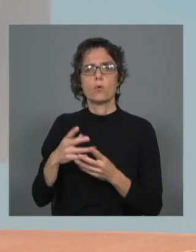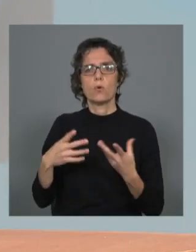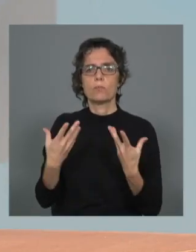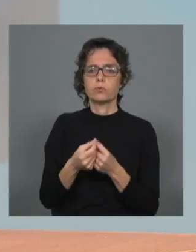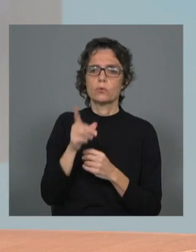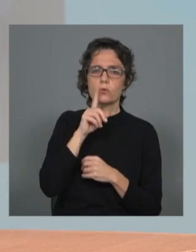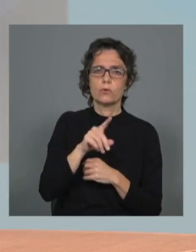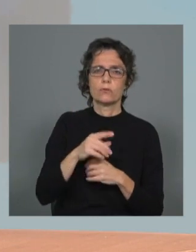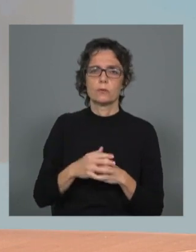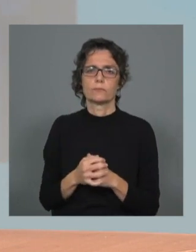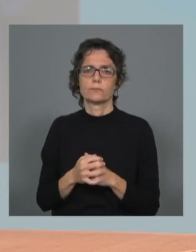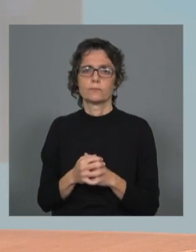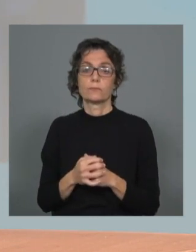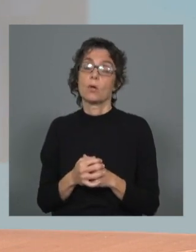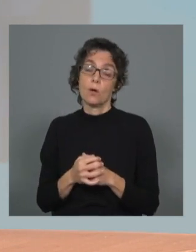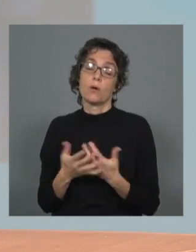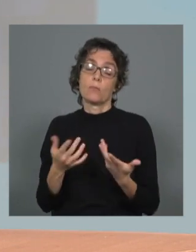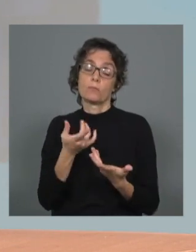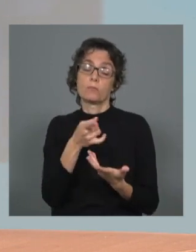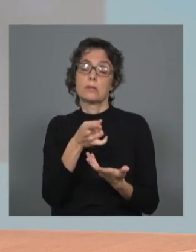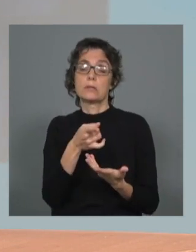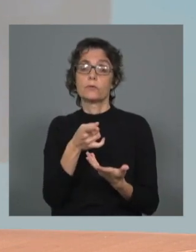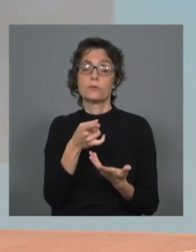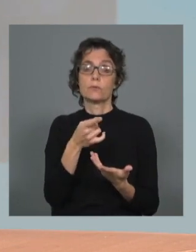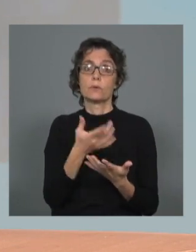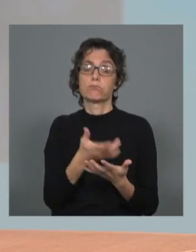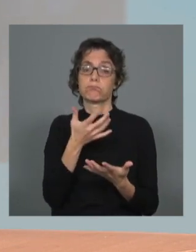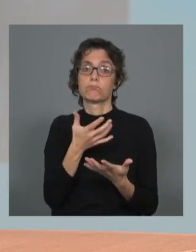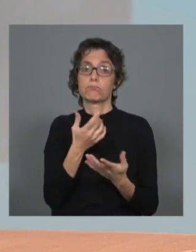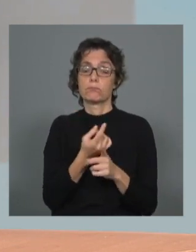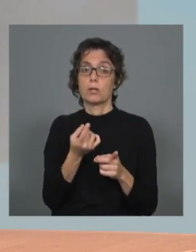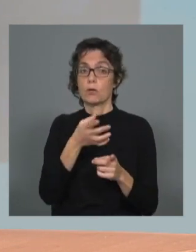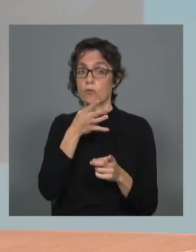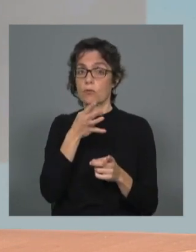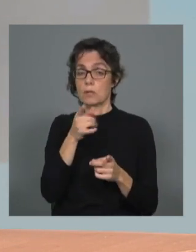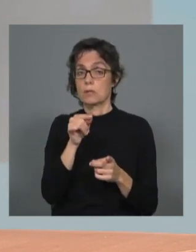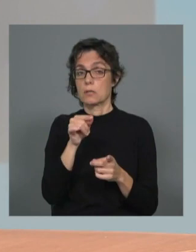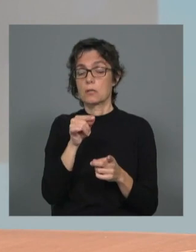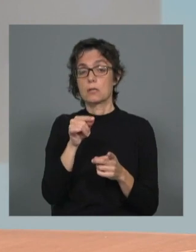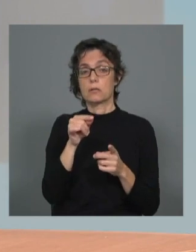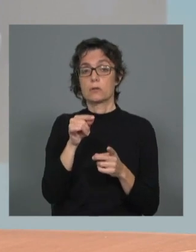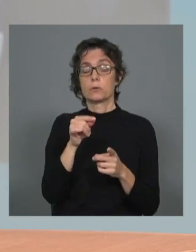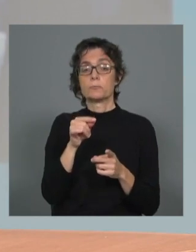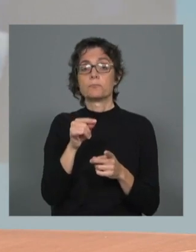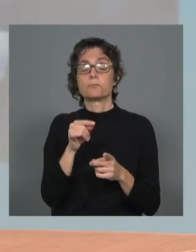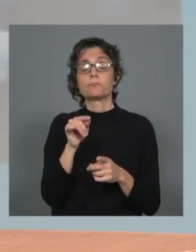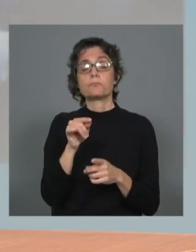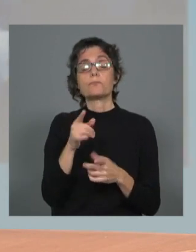aliás comentei isso até na redação, que o Papa normalmente, o primeiro discurso acaba por ser mais de